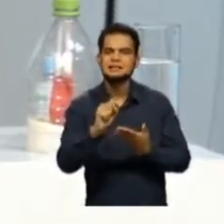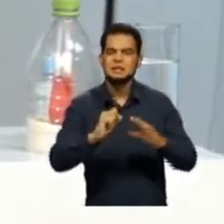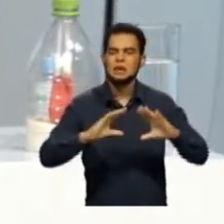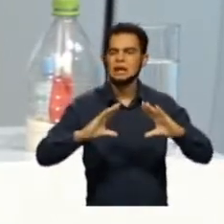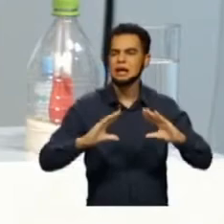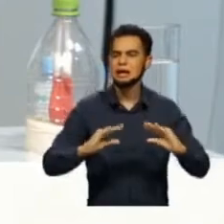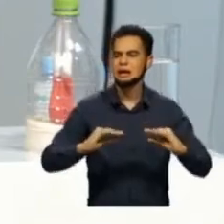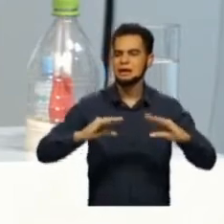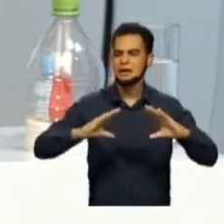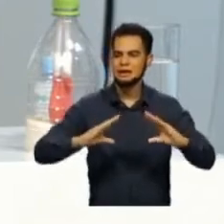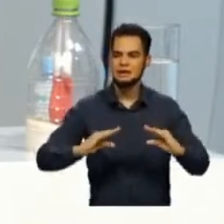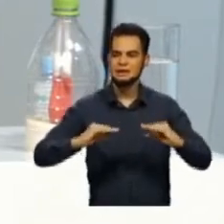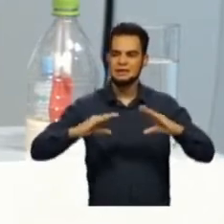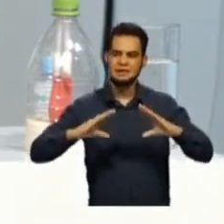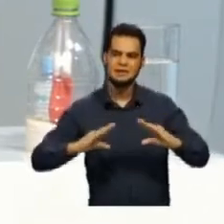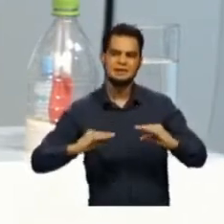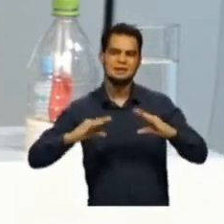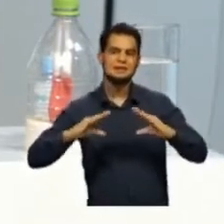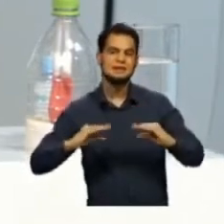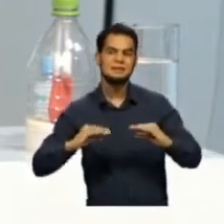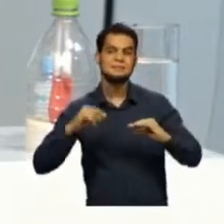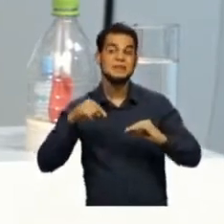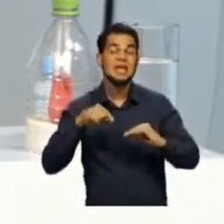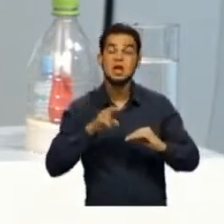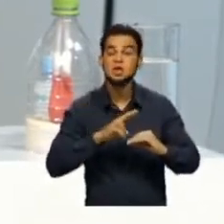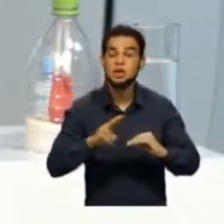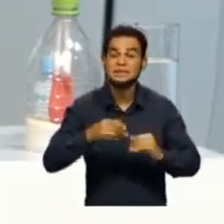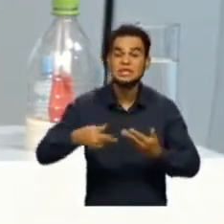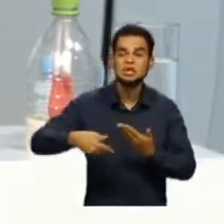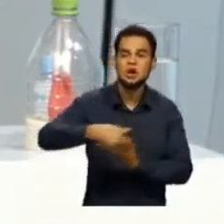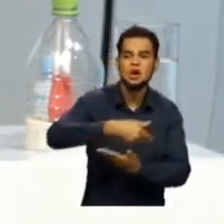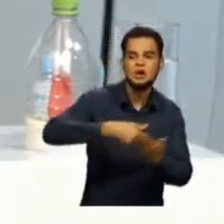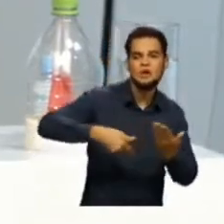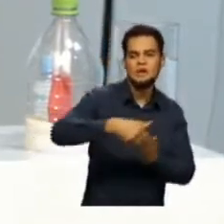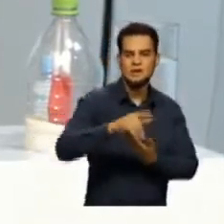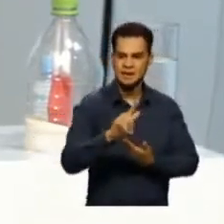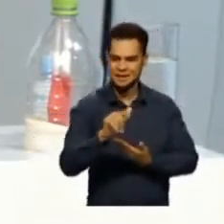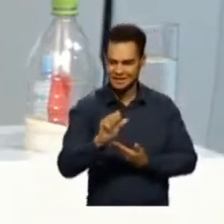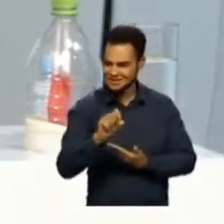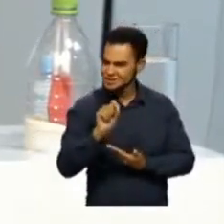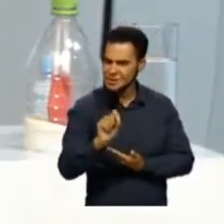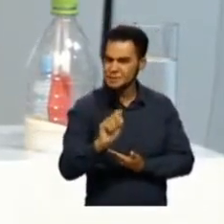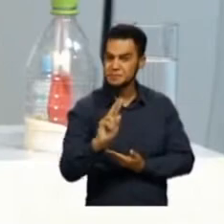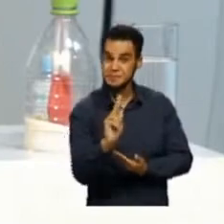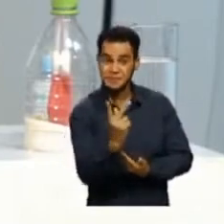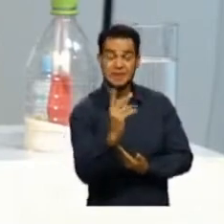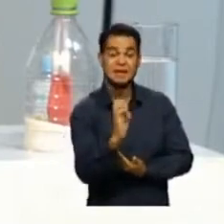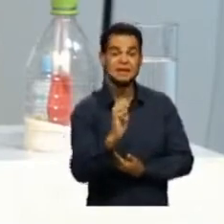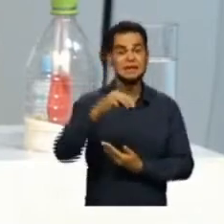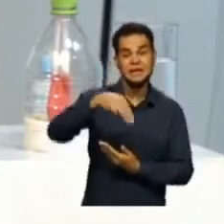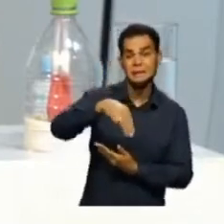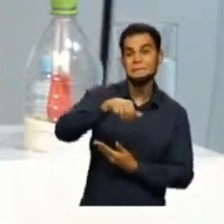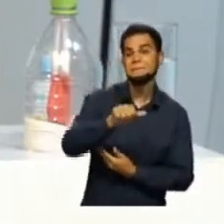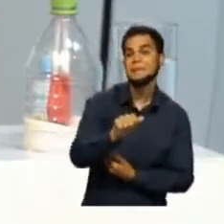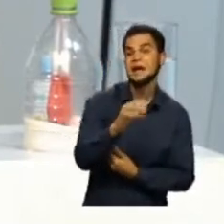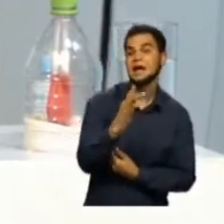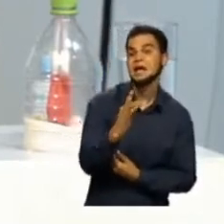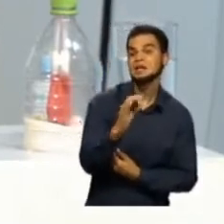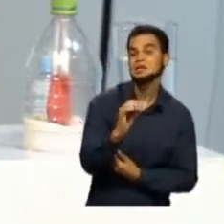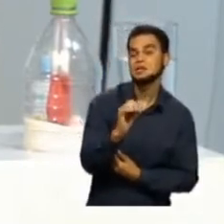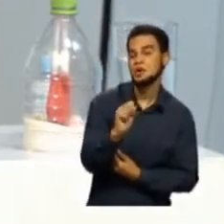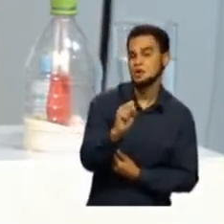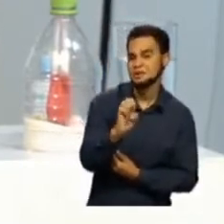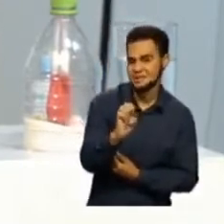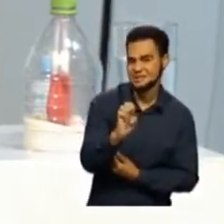troca gasosa a gente chama de hematose. Hematose são as trocas gasosas onde o sangue vem rico